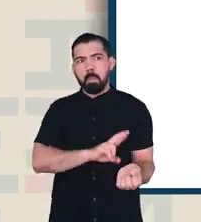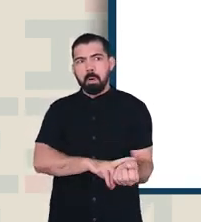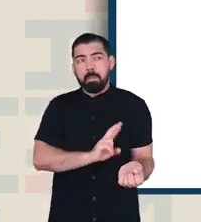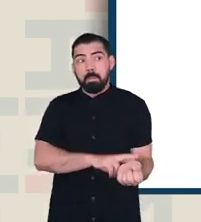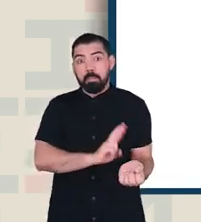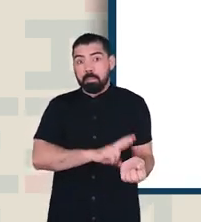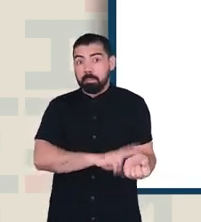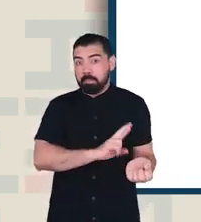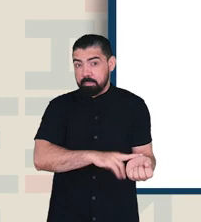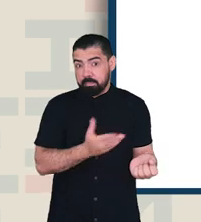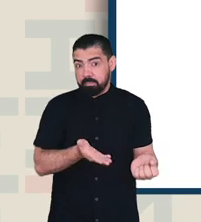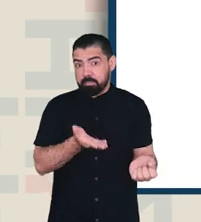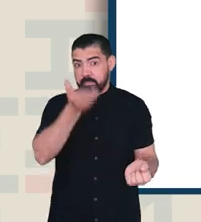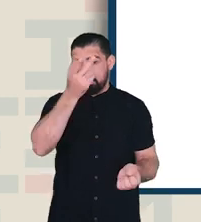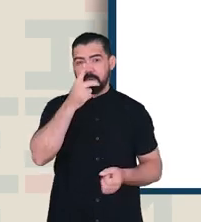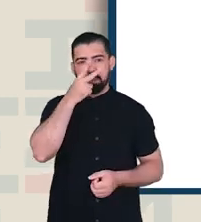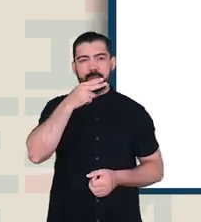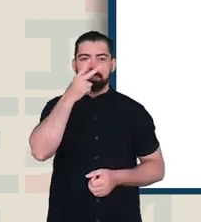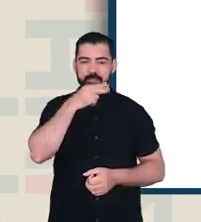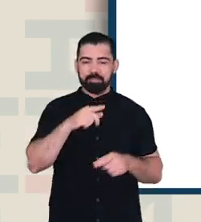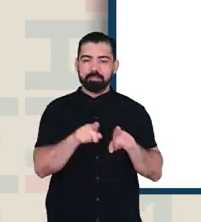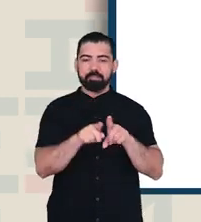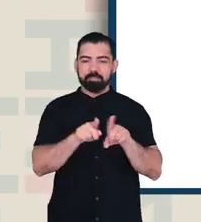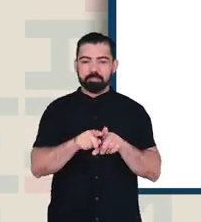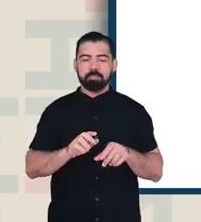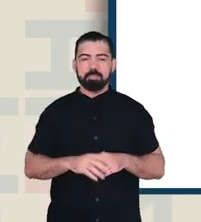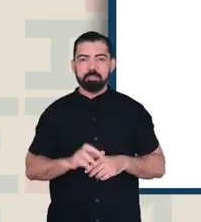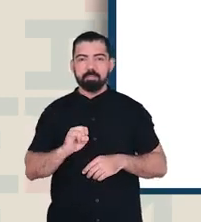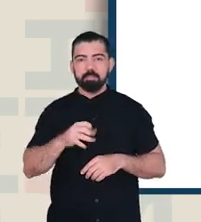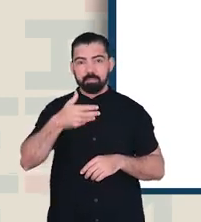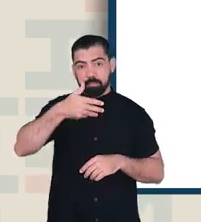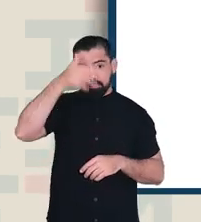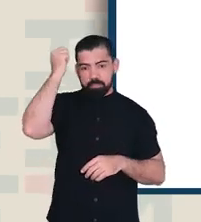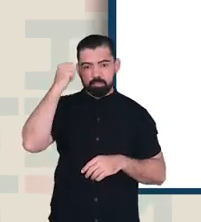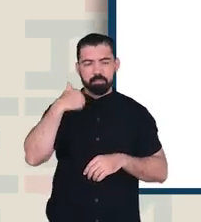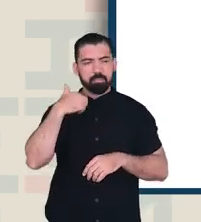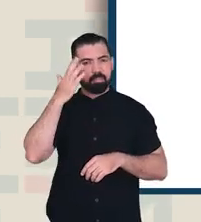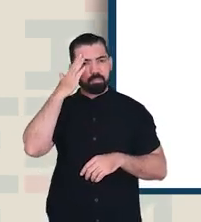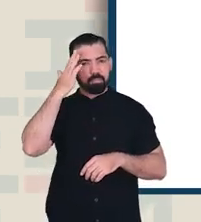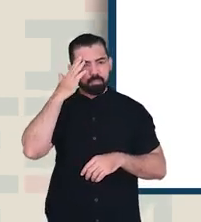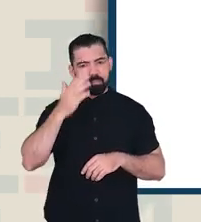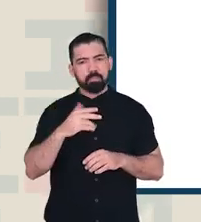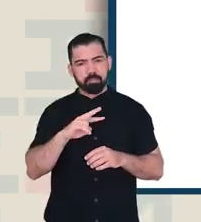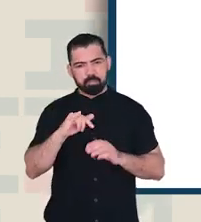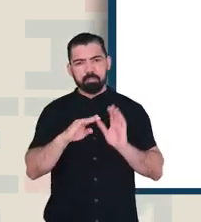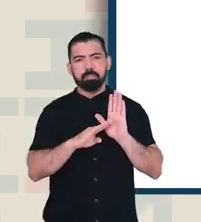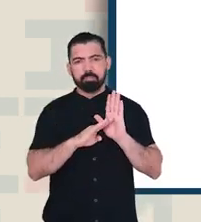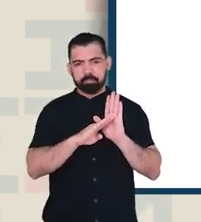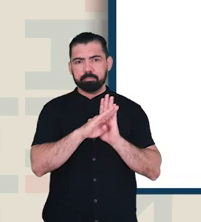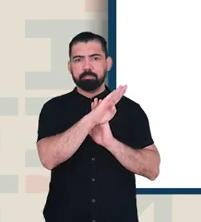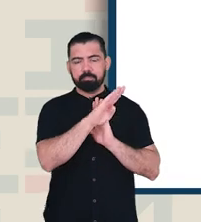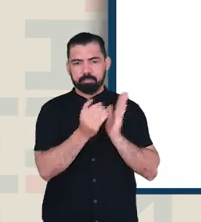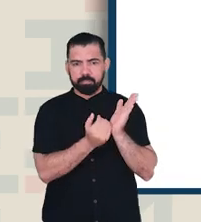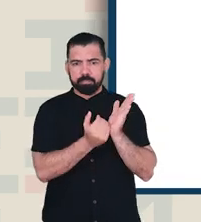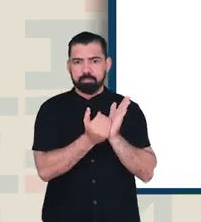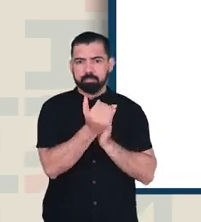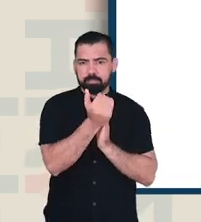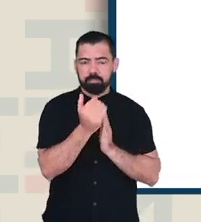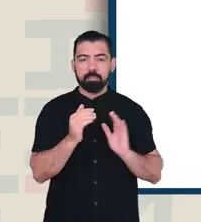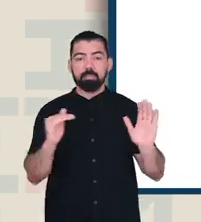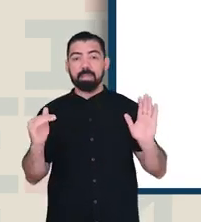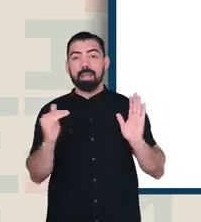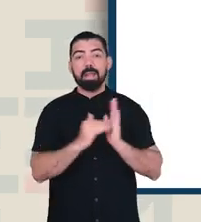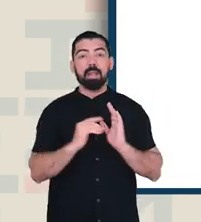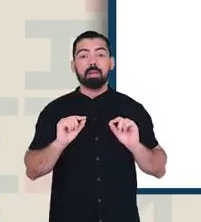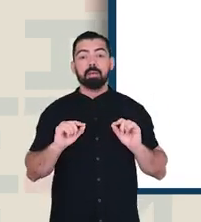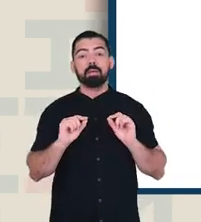basicamente é a mesma coisa. Se começa a acelerar, eu vou intuir que vai continuar acelerando até chegar a um